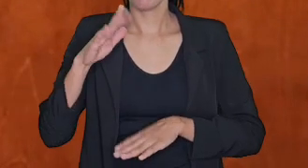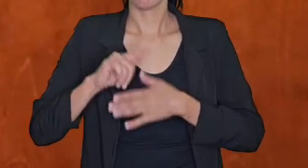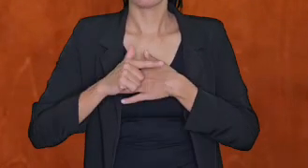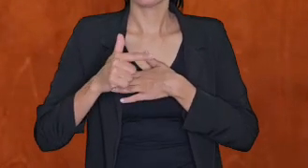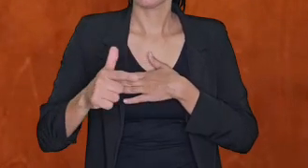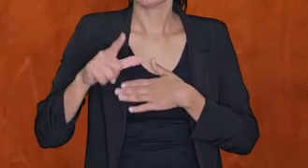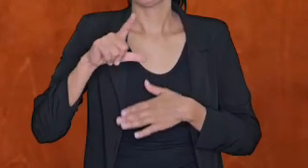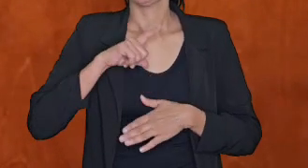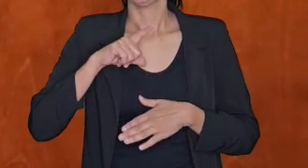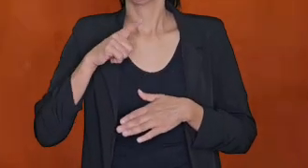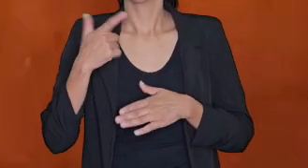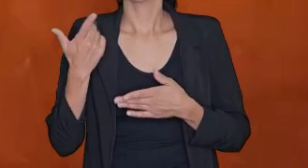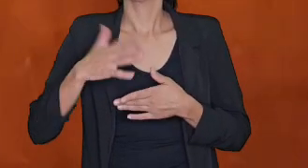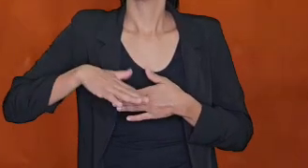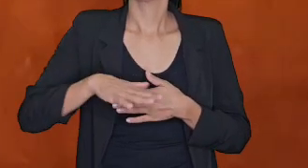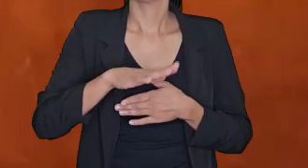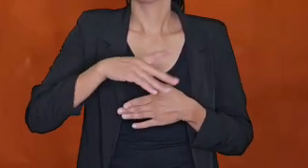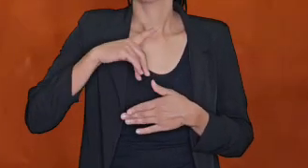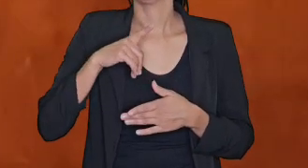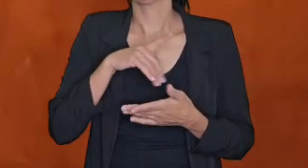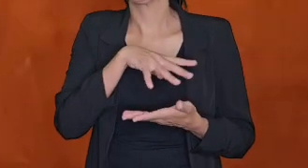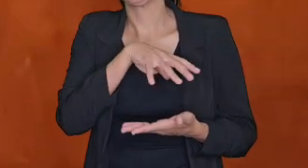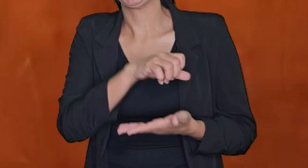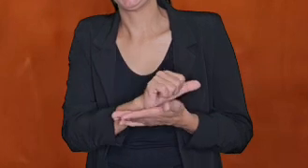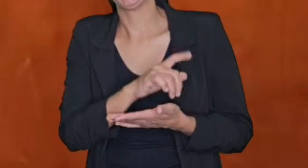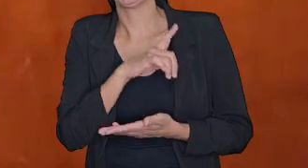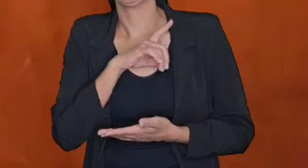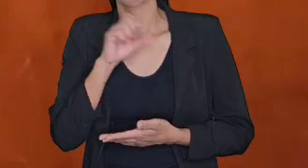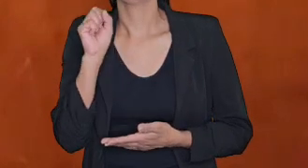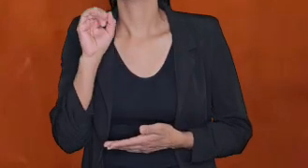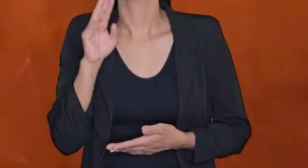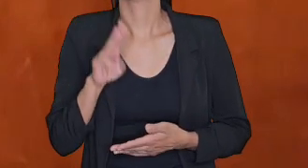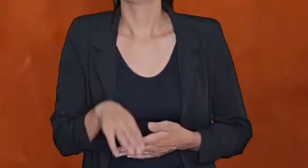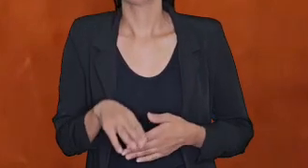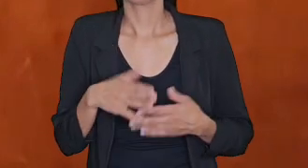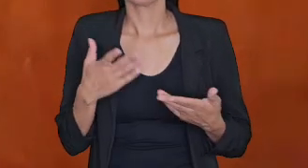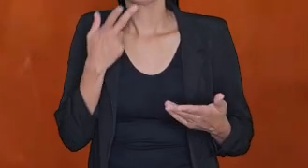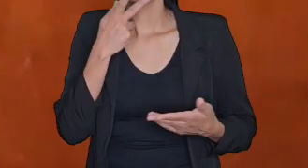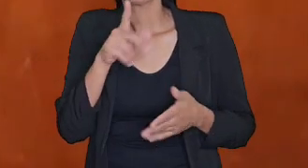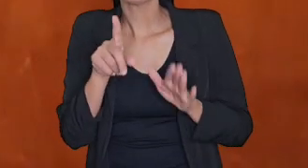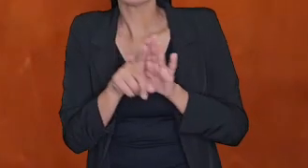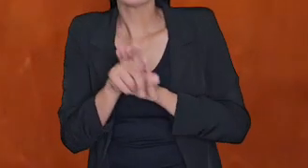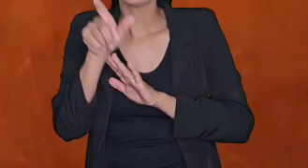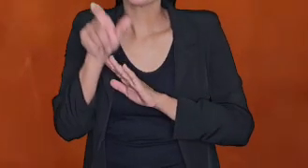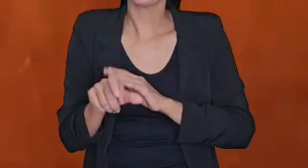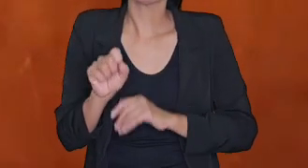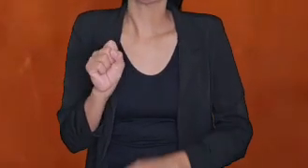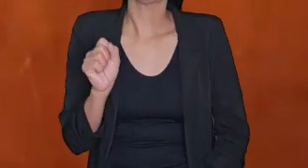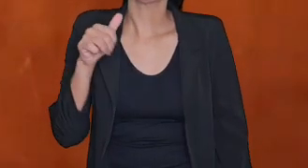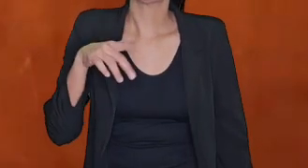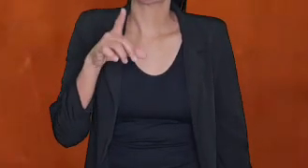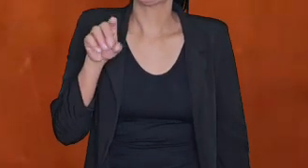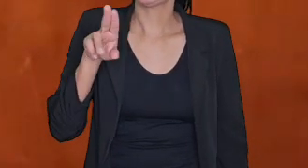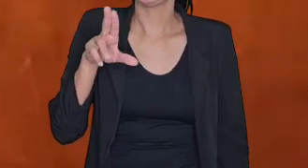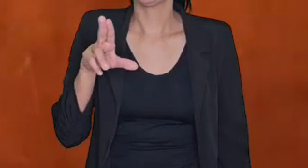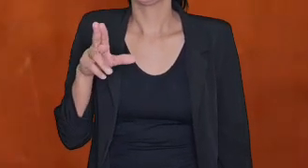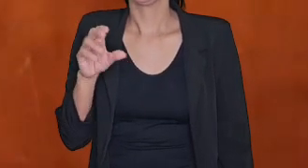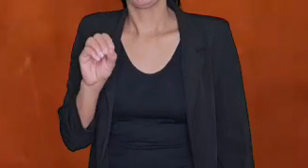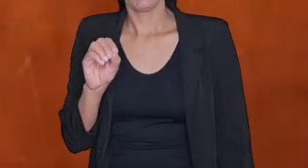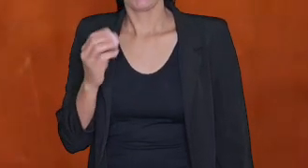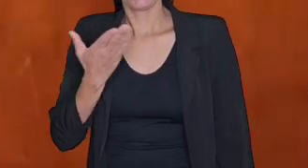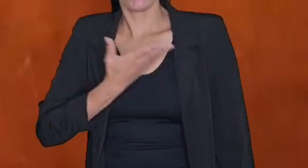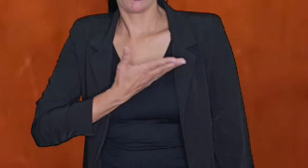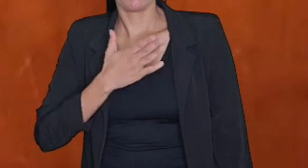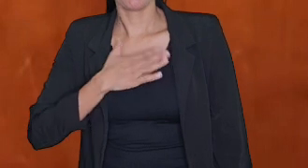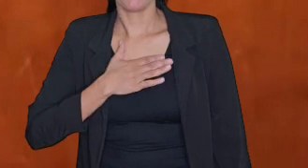existe um maior detalhe e maiores consequências em termos até de mercado das escrituras aí. E dizer que quem fez